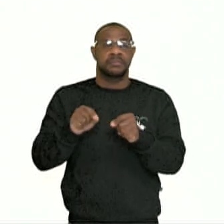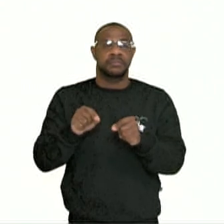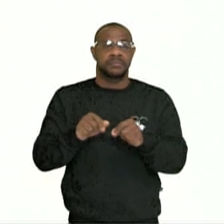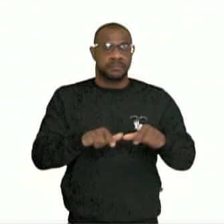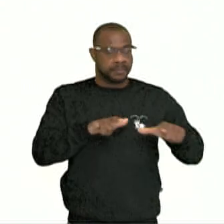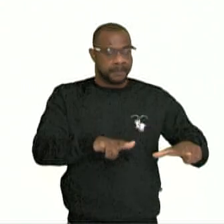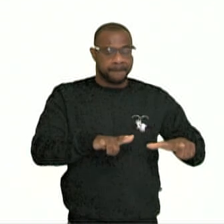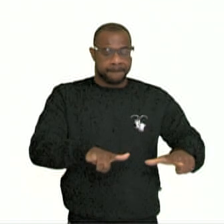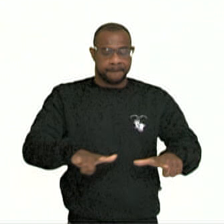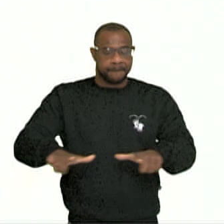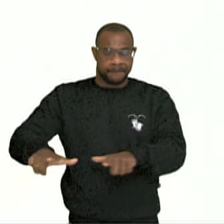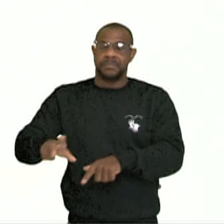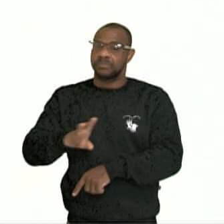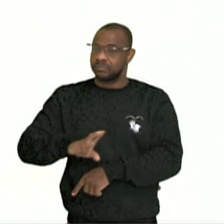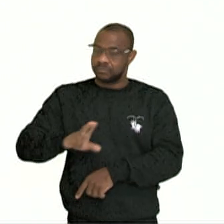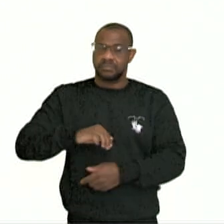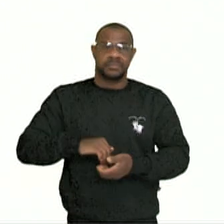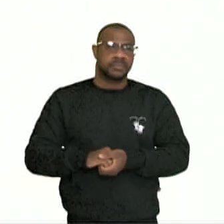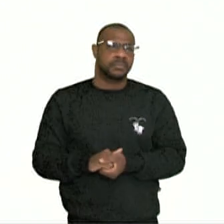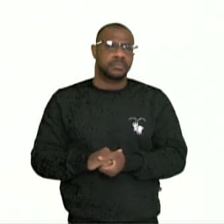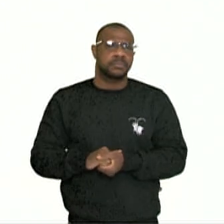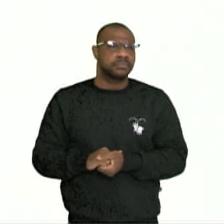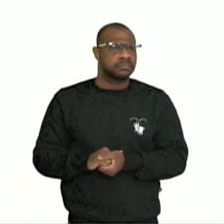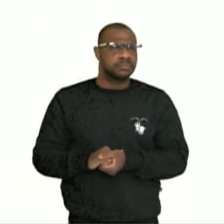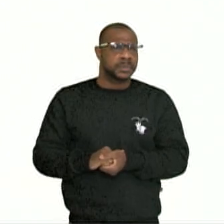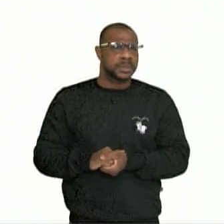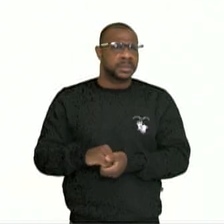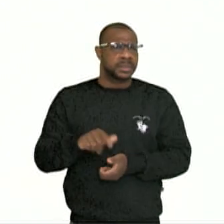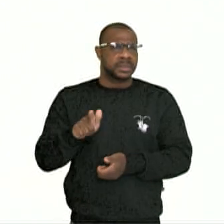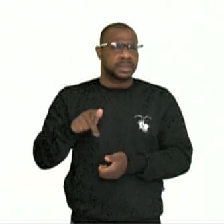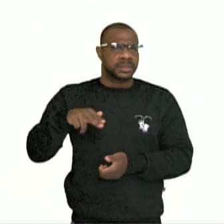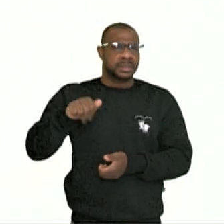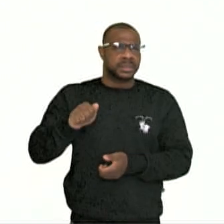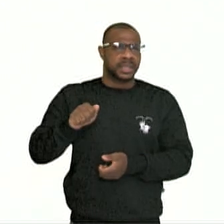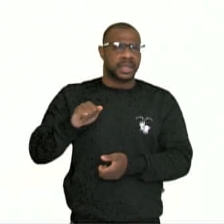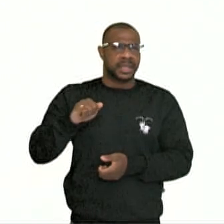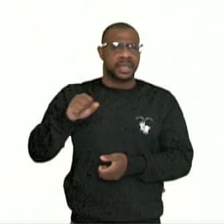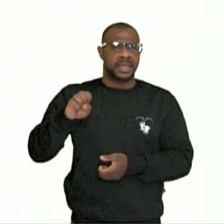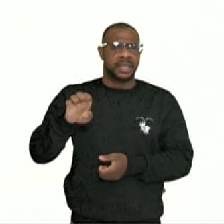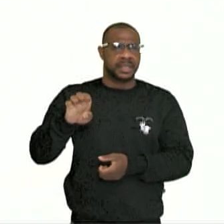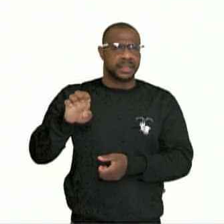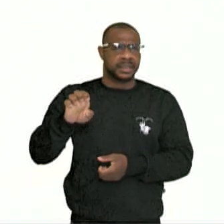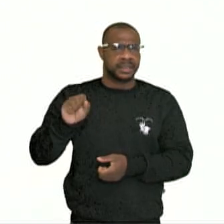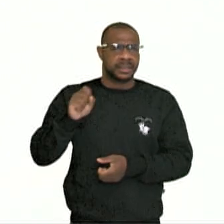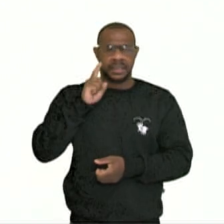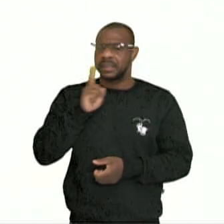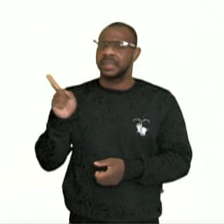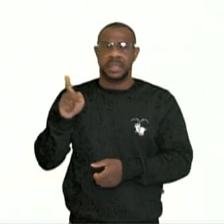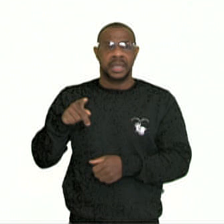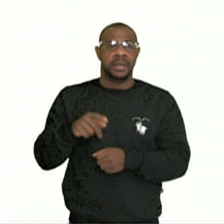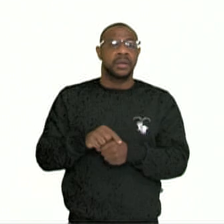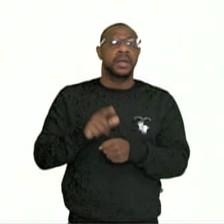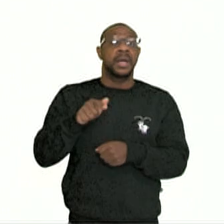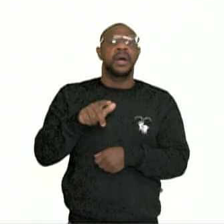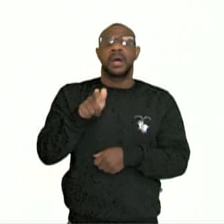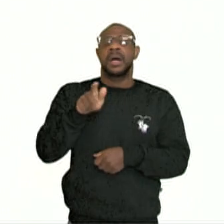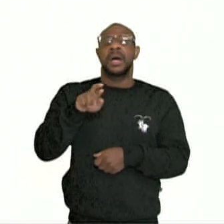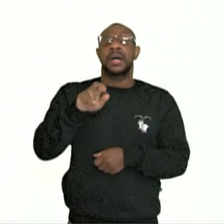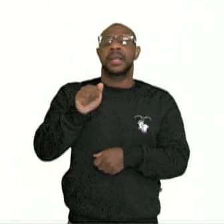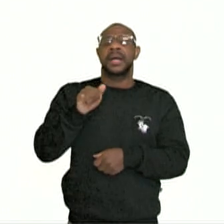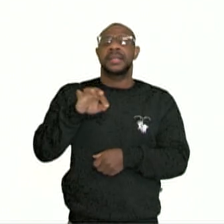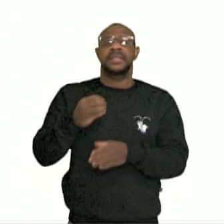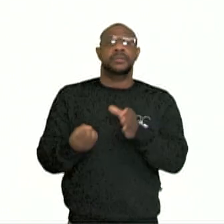de pisos. E o gneis? O gneis é formado a partir do granito, que é uma rocha